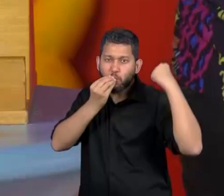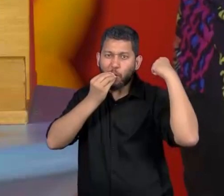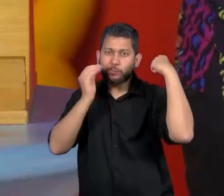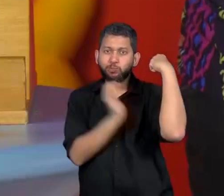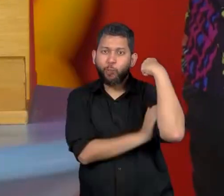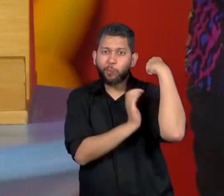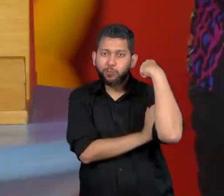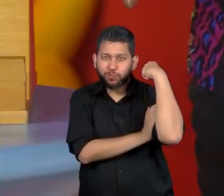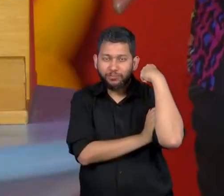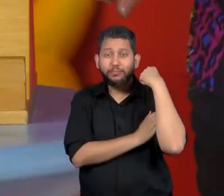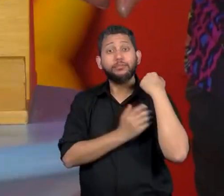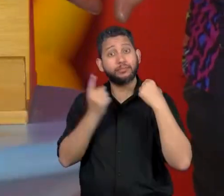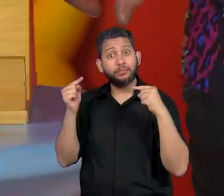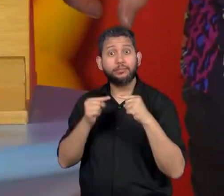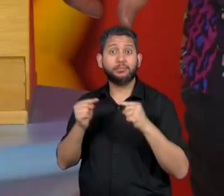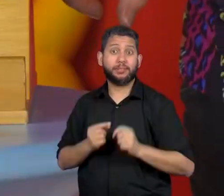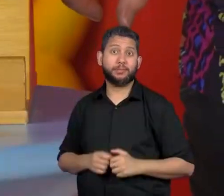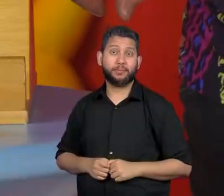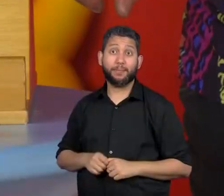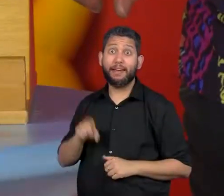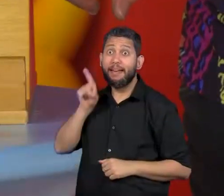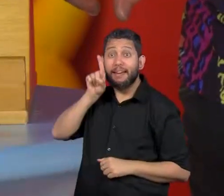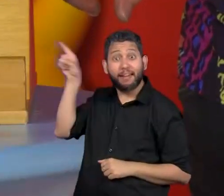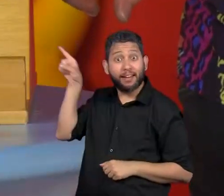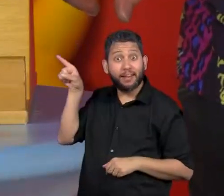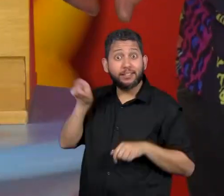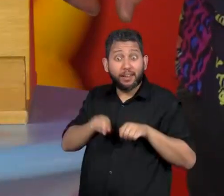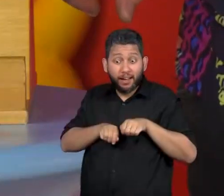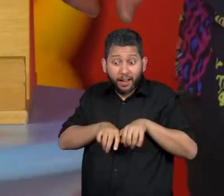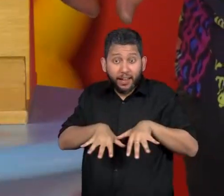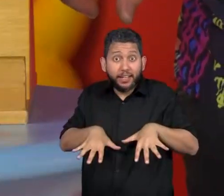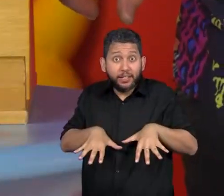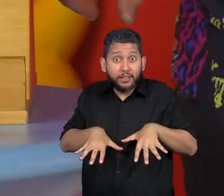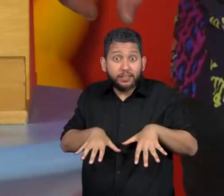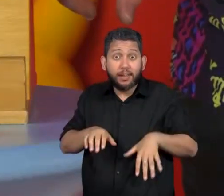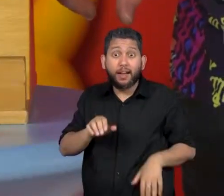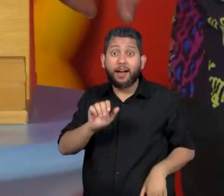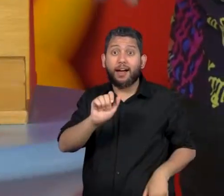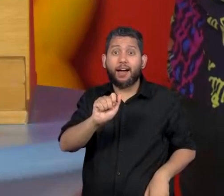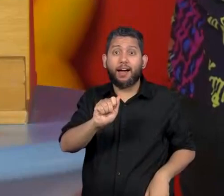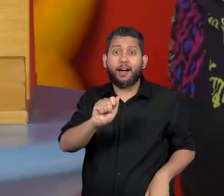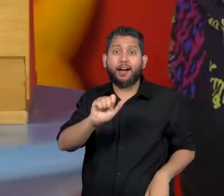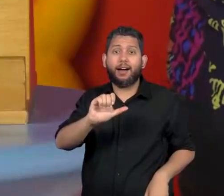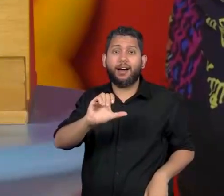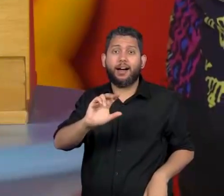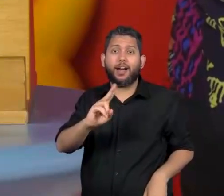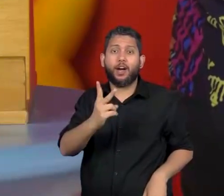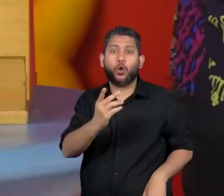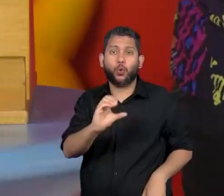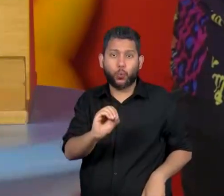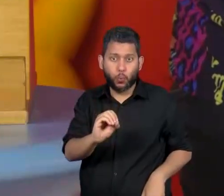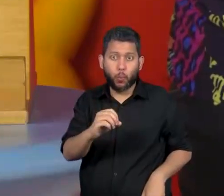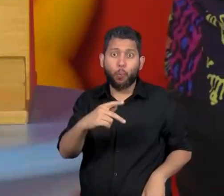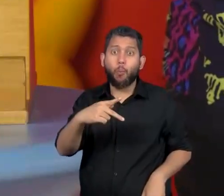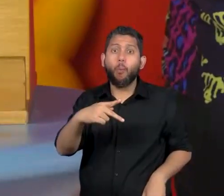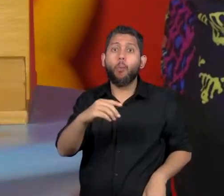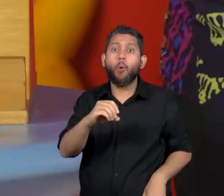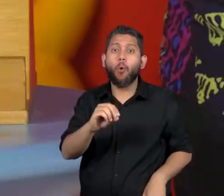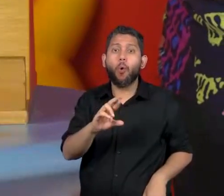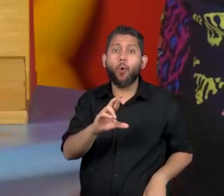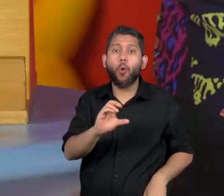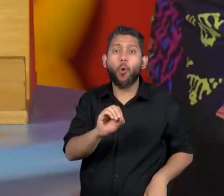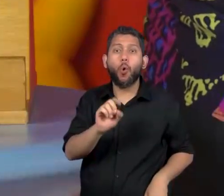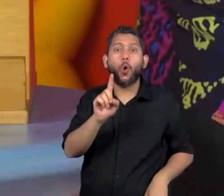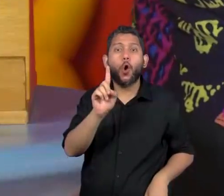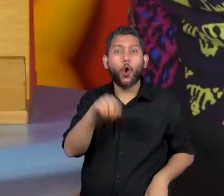elas. E nós temos também aqui uma raiz de alho poró, uma raiz um pouquinho diferente. Olha